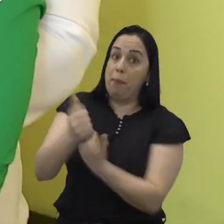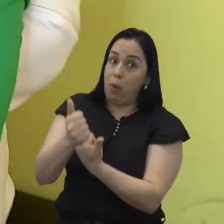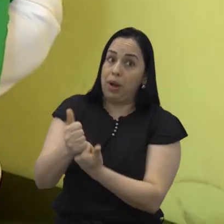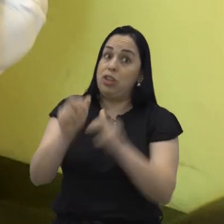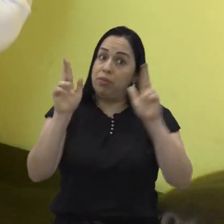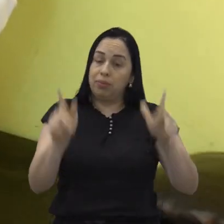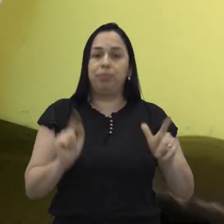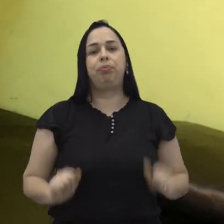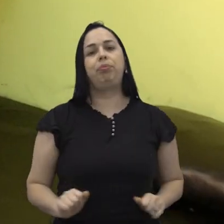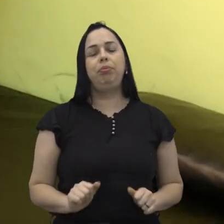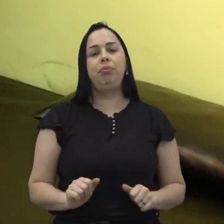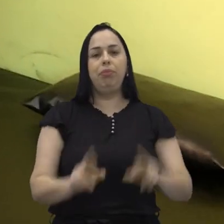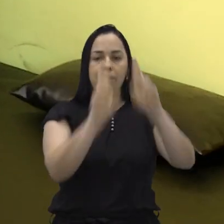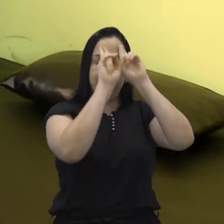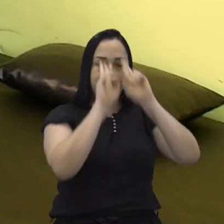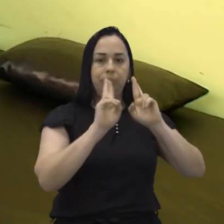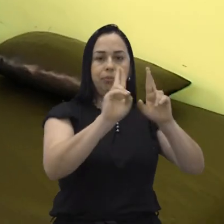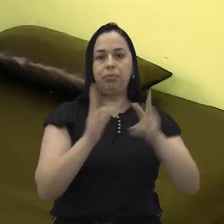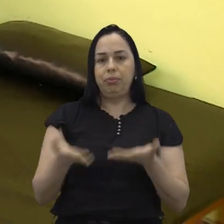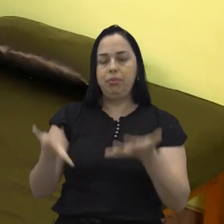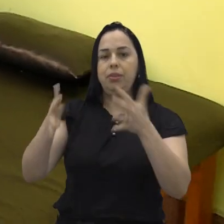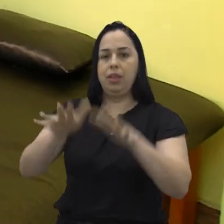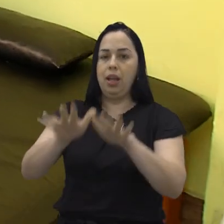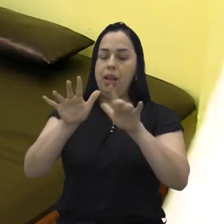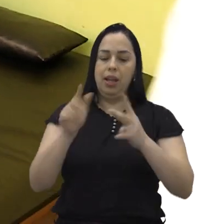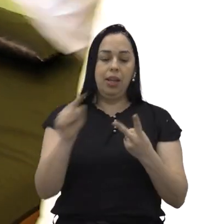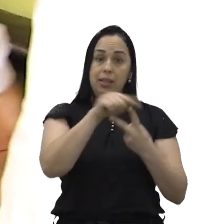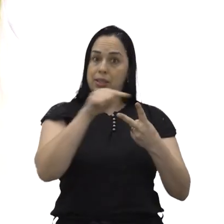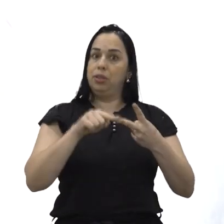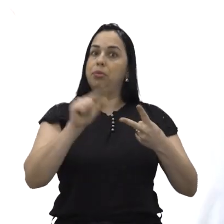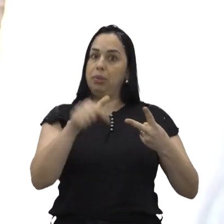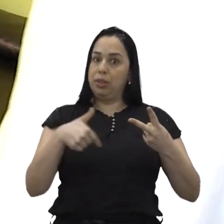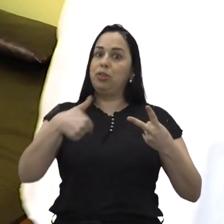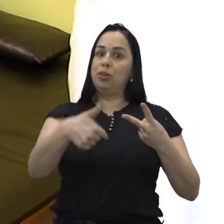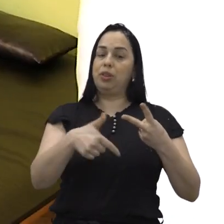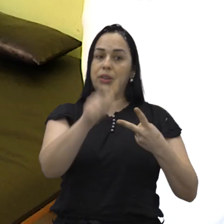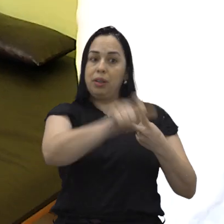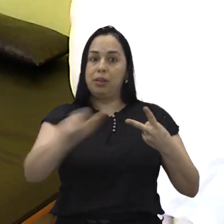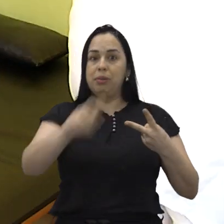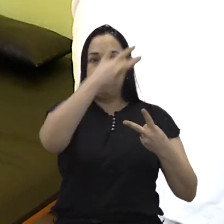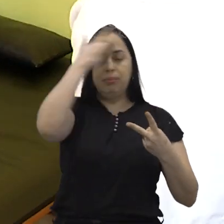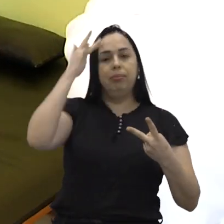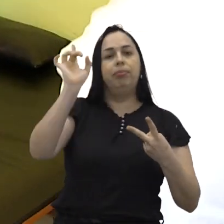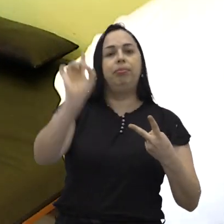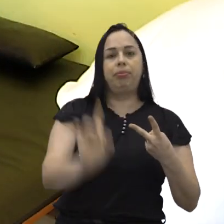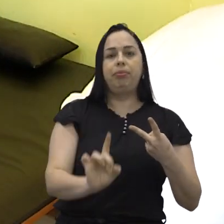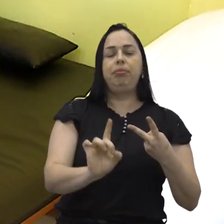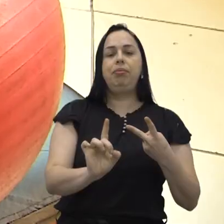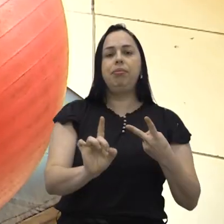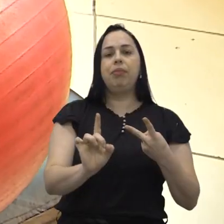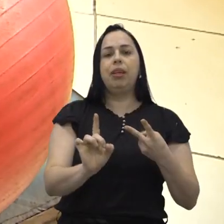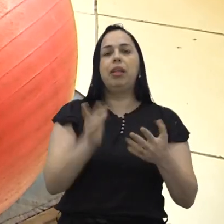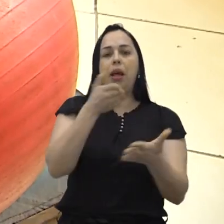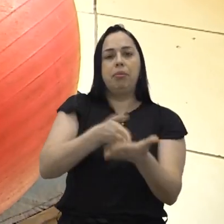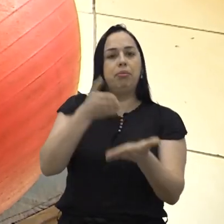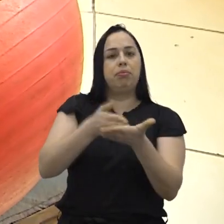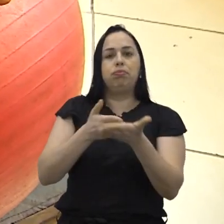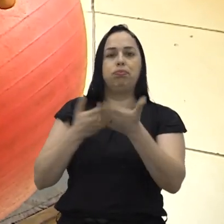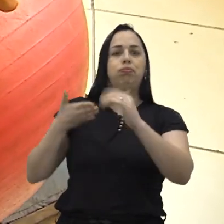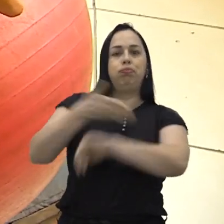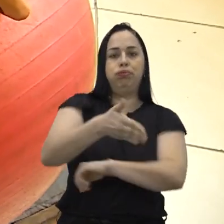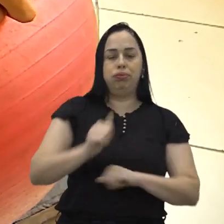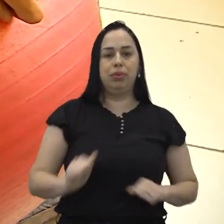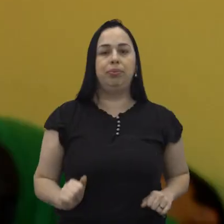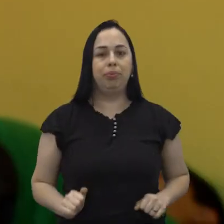Respeito e inclusão. Essas duas atitudes são mais do que necessárias para que a vida das pessoas com deficiência tenha menos barreiras